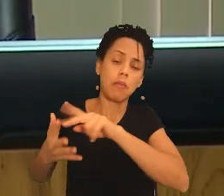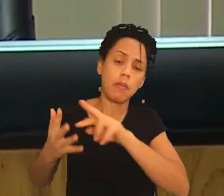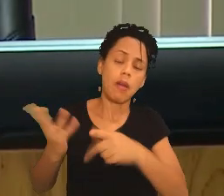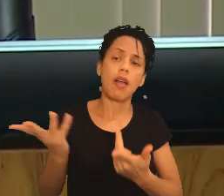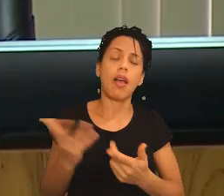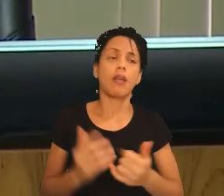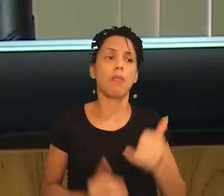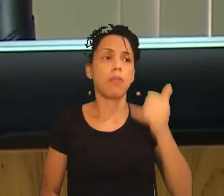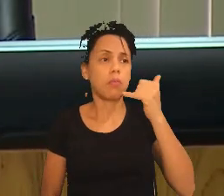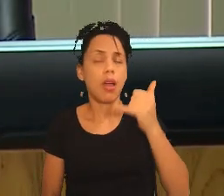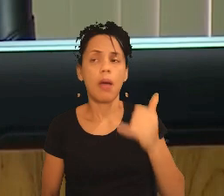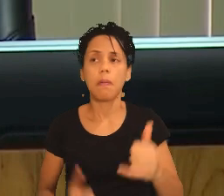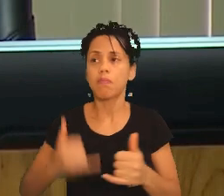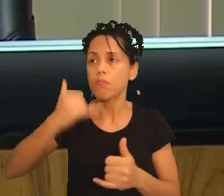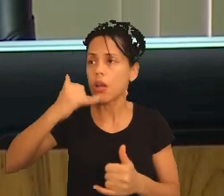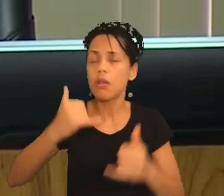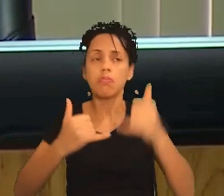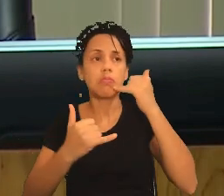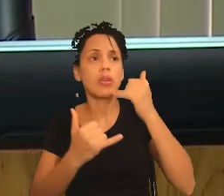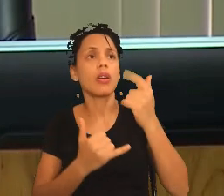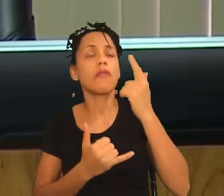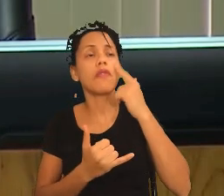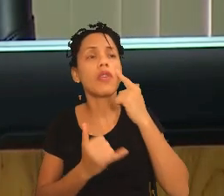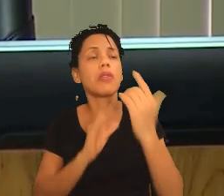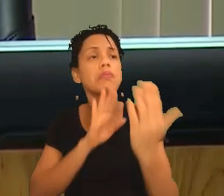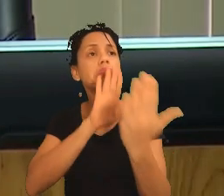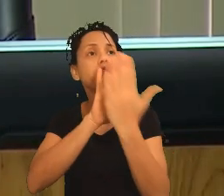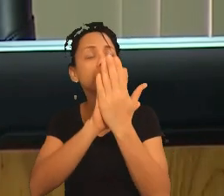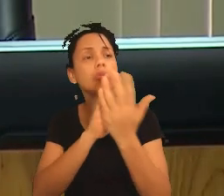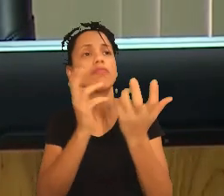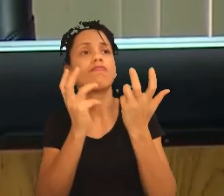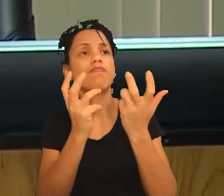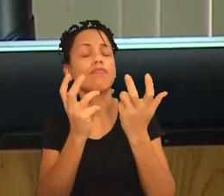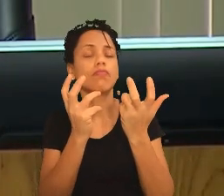para cá a gente tentou articular várias